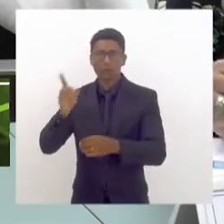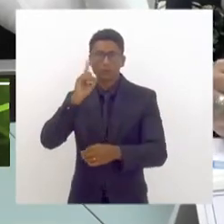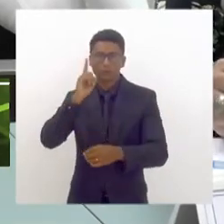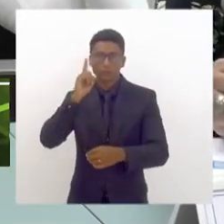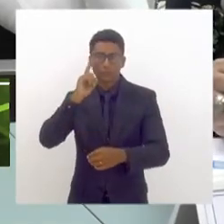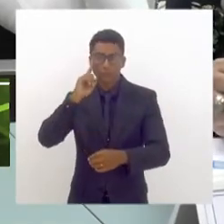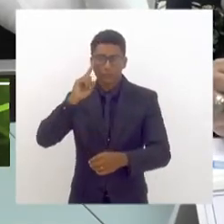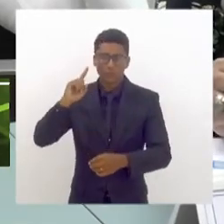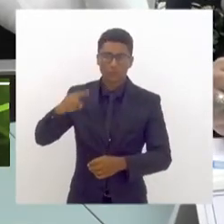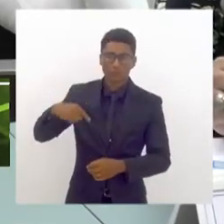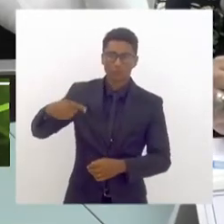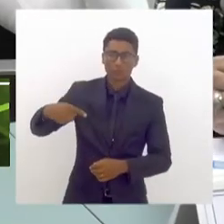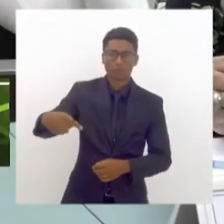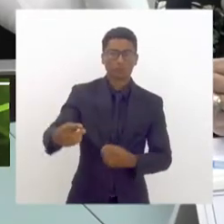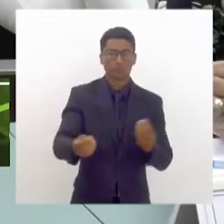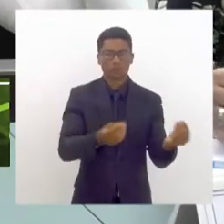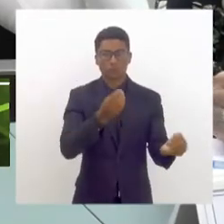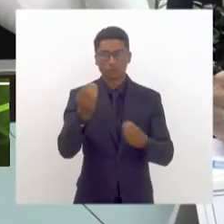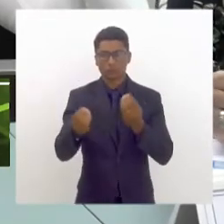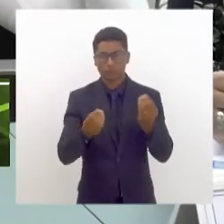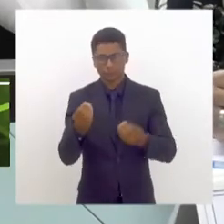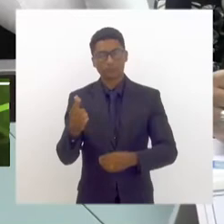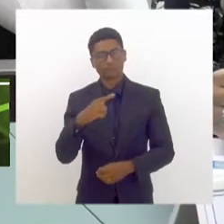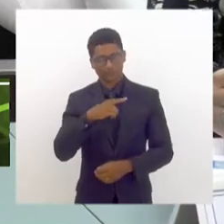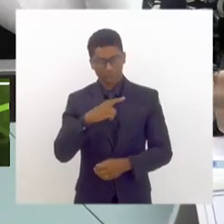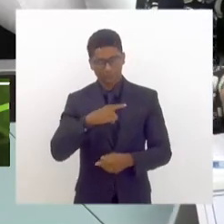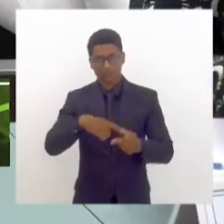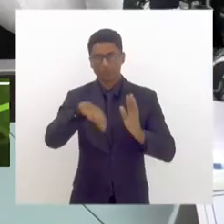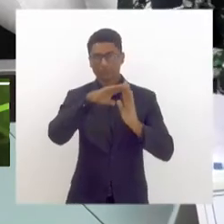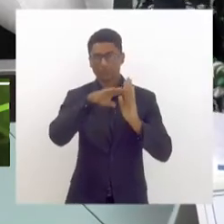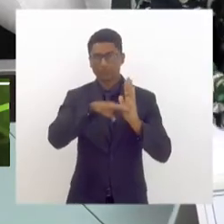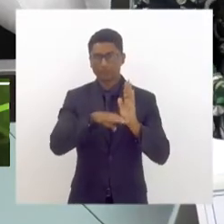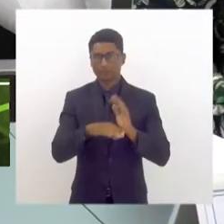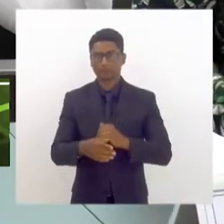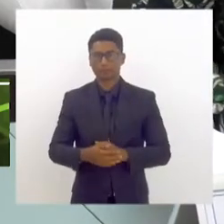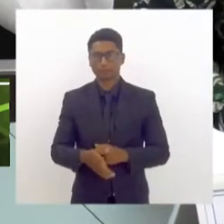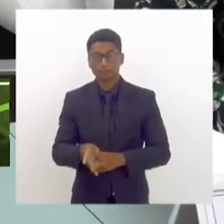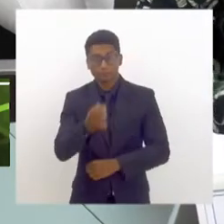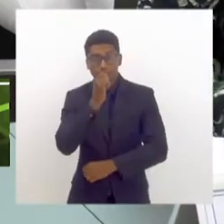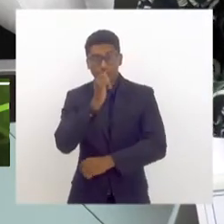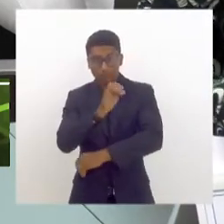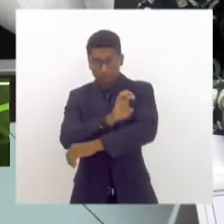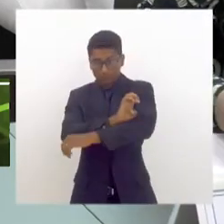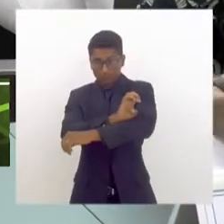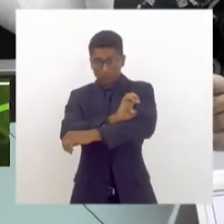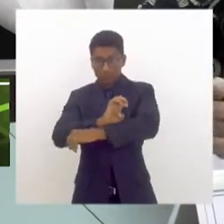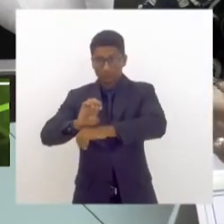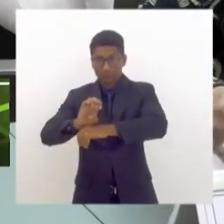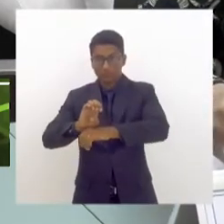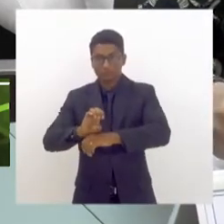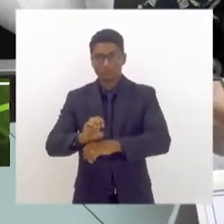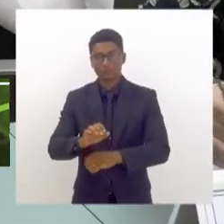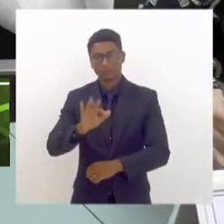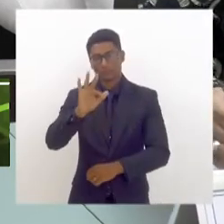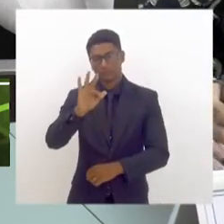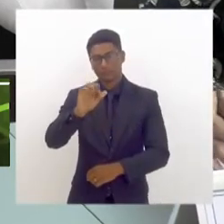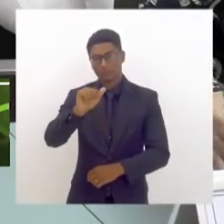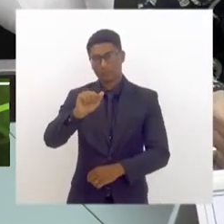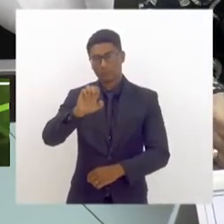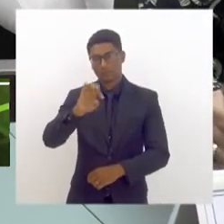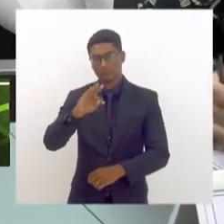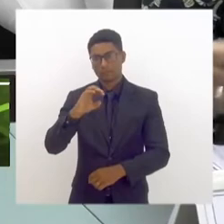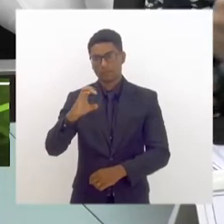né? Sobre a questão do estágio, né, da FAETEC, existem